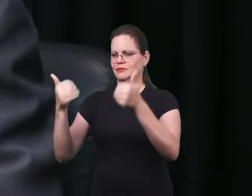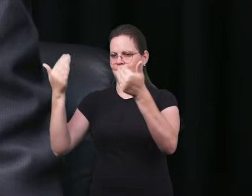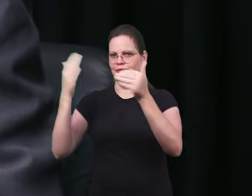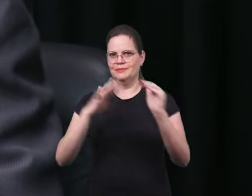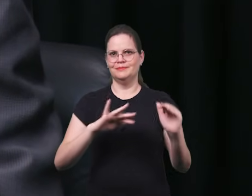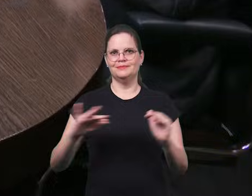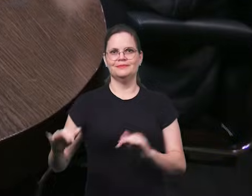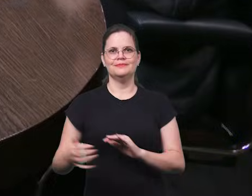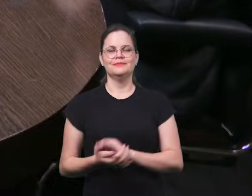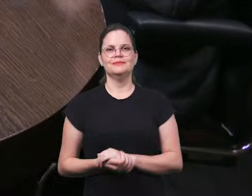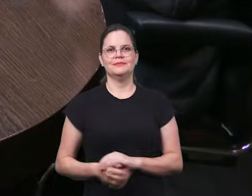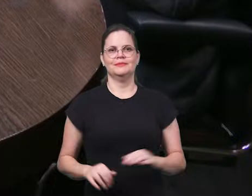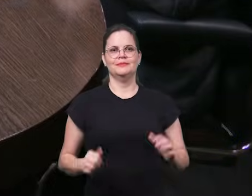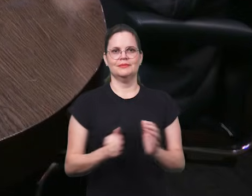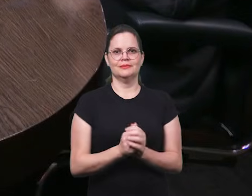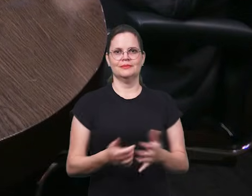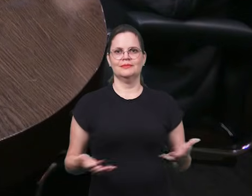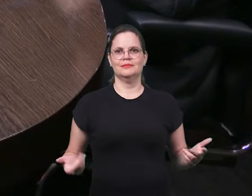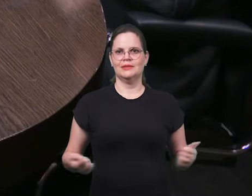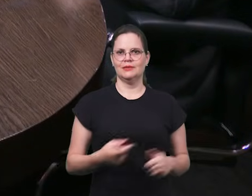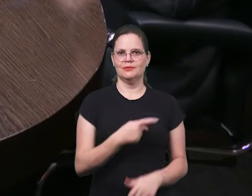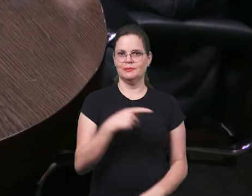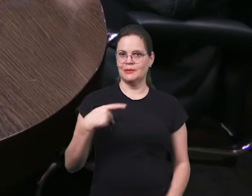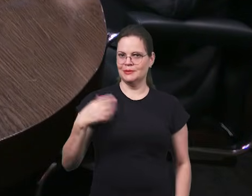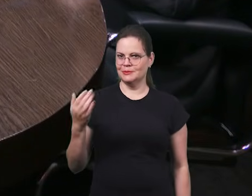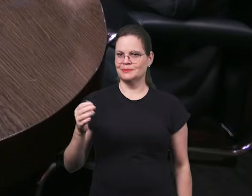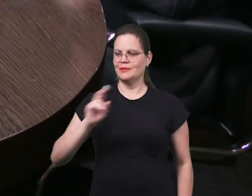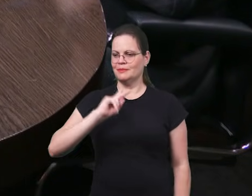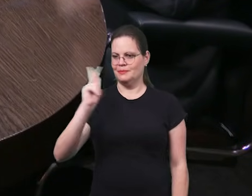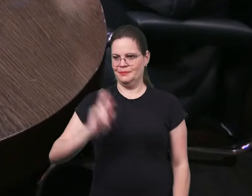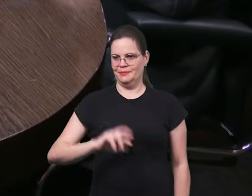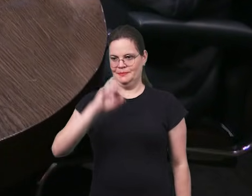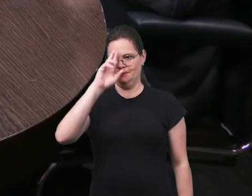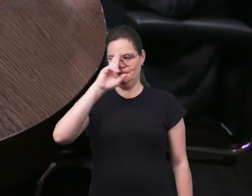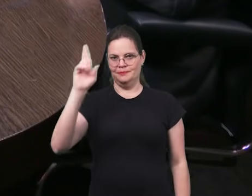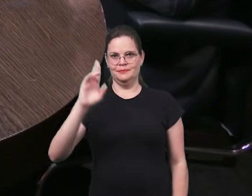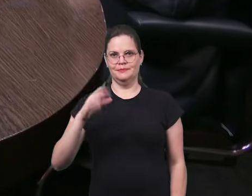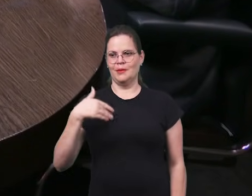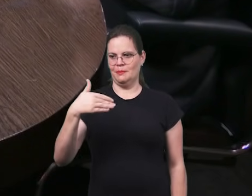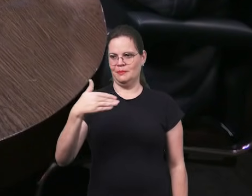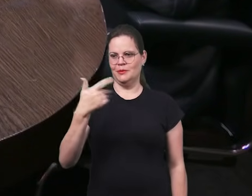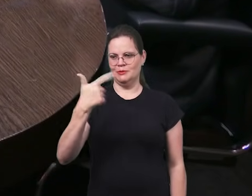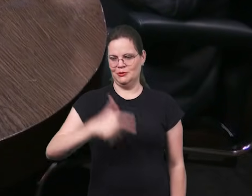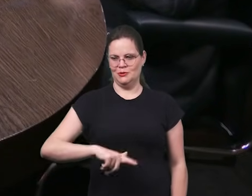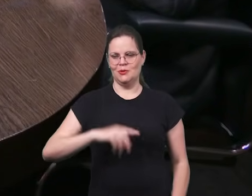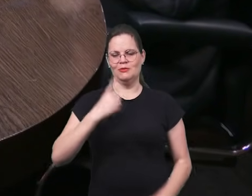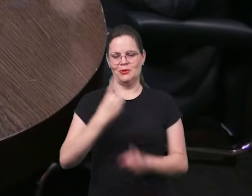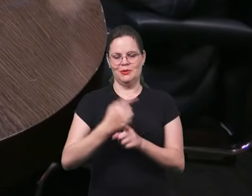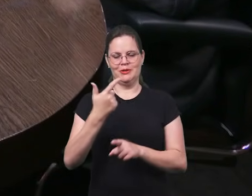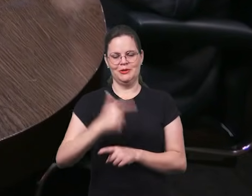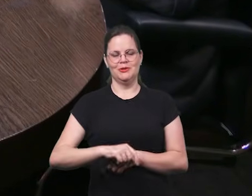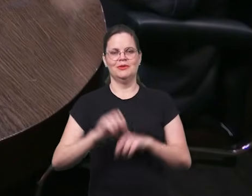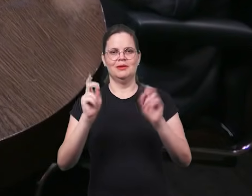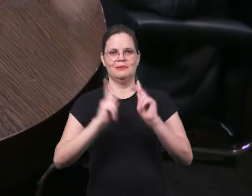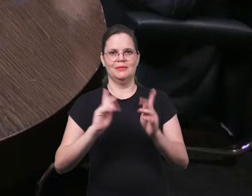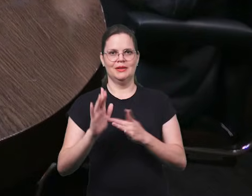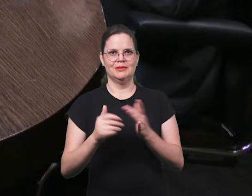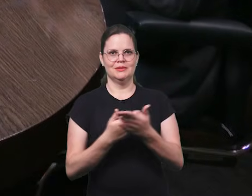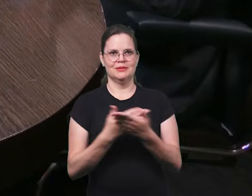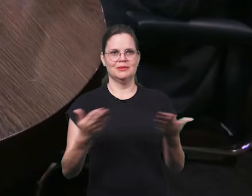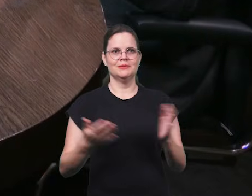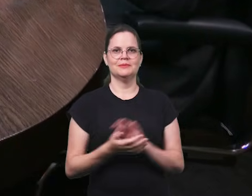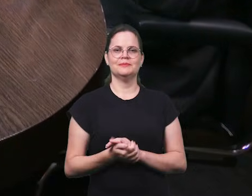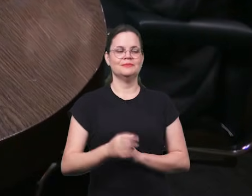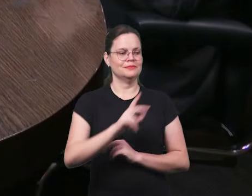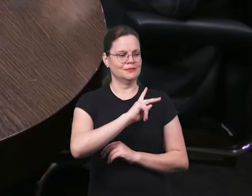louvor. Maravilha. Glória a Deus, pastor Eduardo. A paz do Senhor. Até a próxima oportunidade, se Deus A quiser. paz do Senhor William,